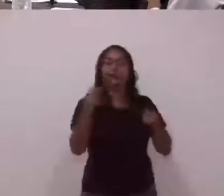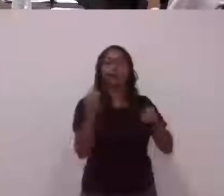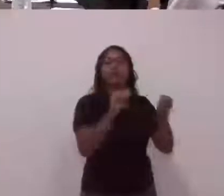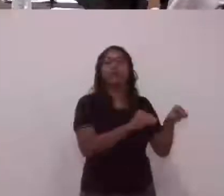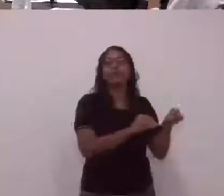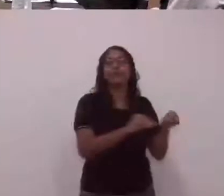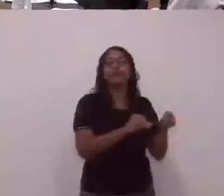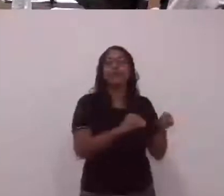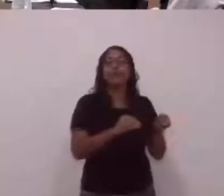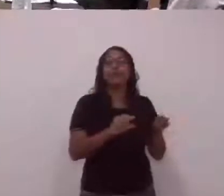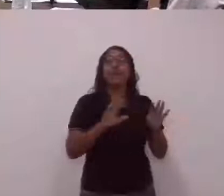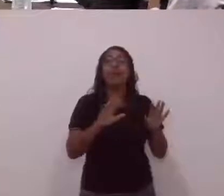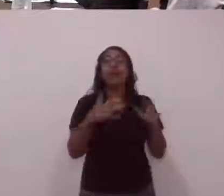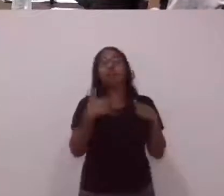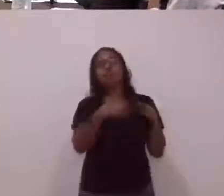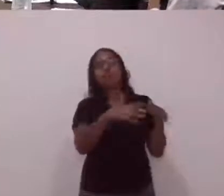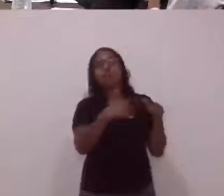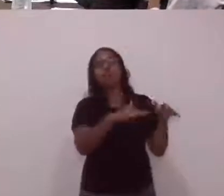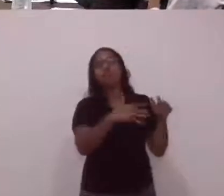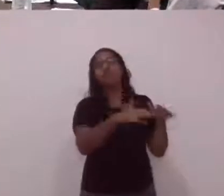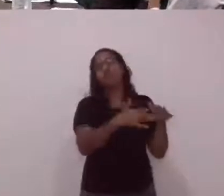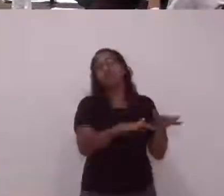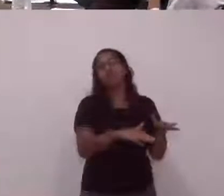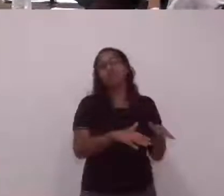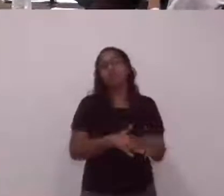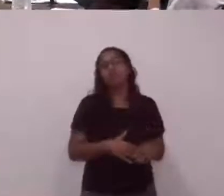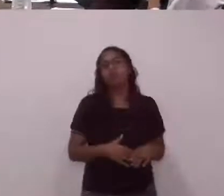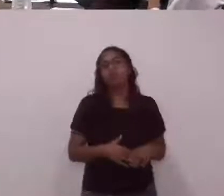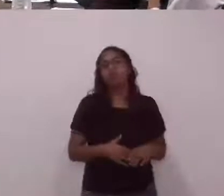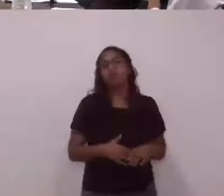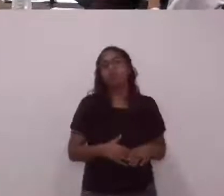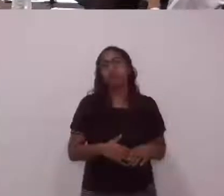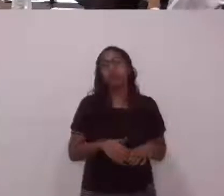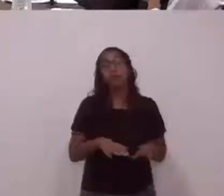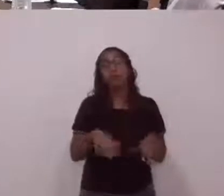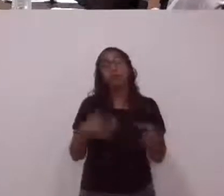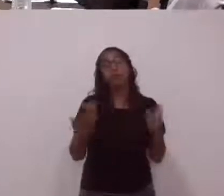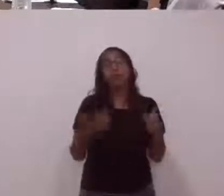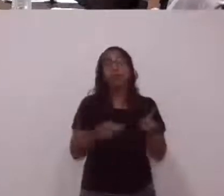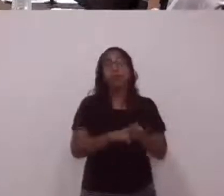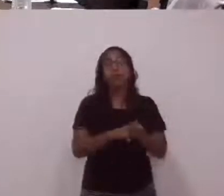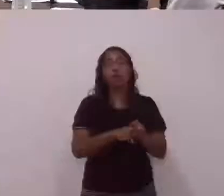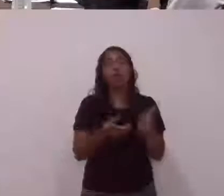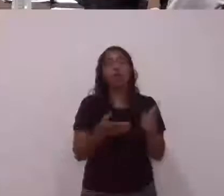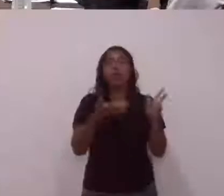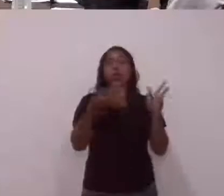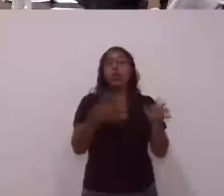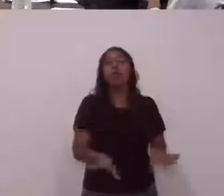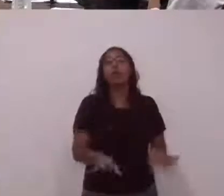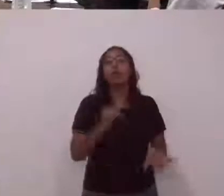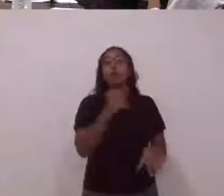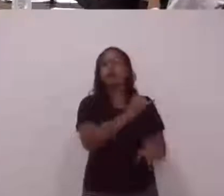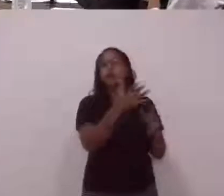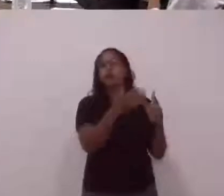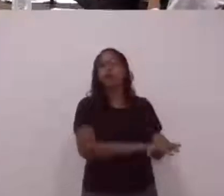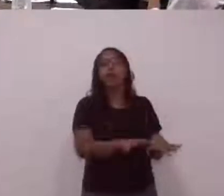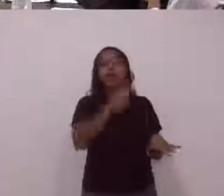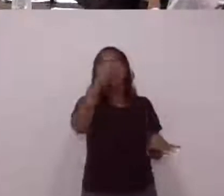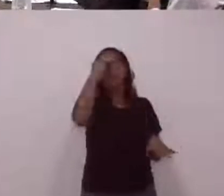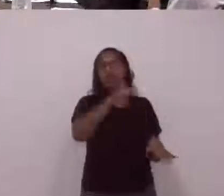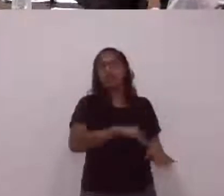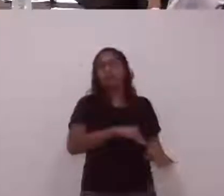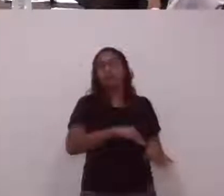tempestitivamente as reformas pertinentes ou simplesmente recusá-las e desistir da locação.